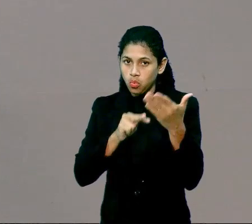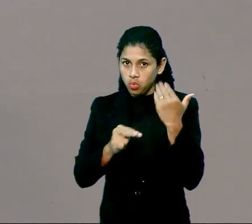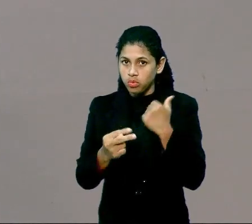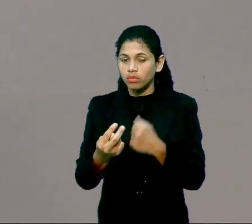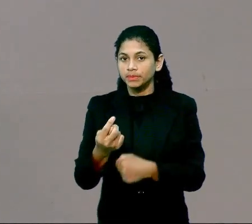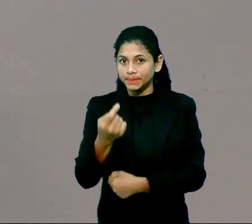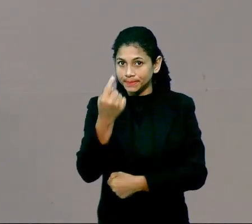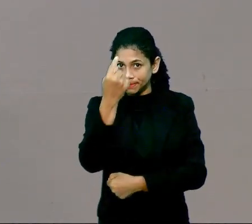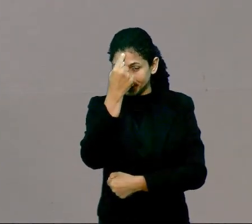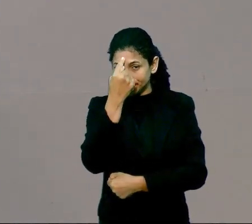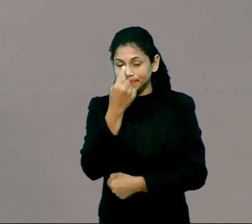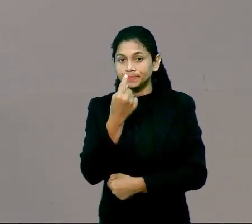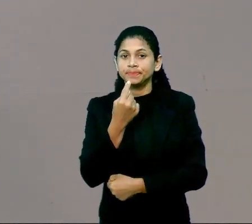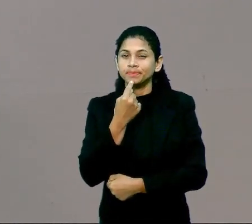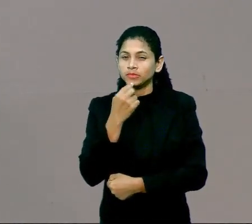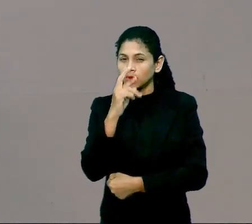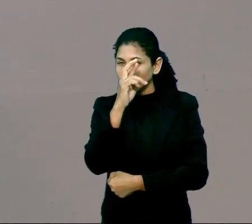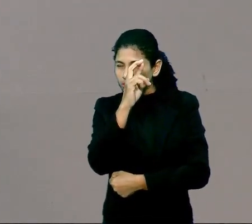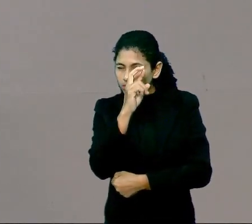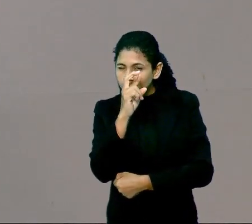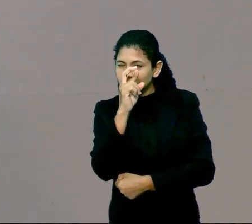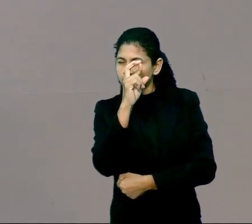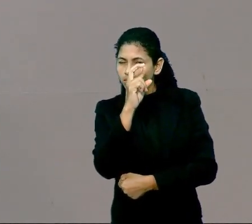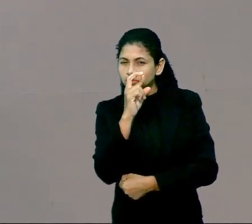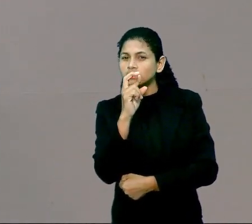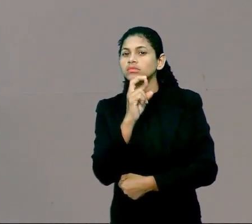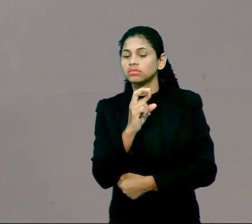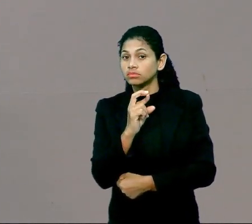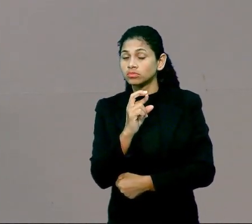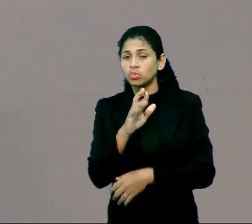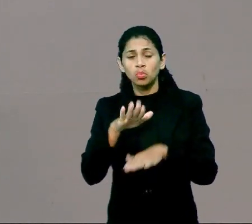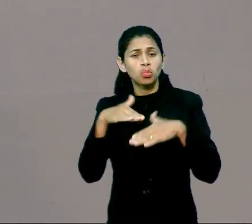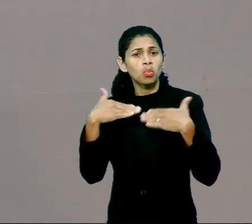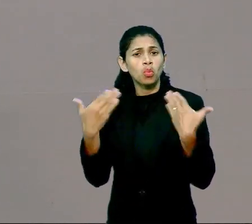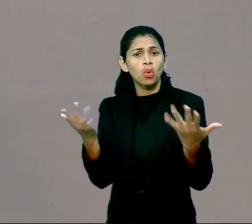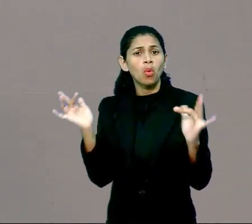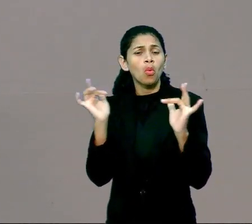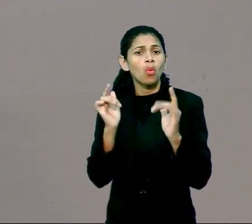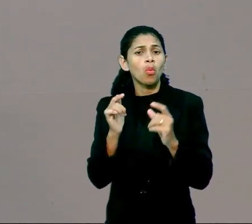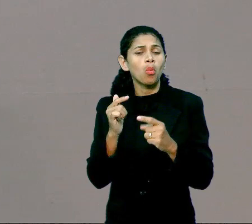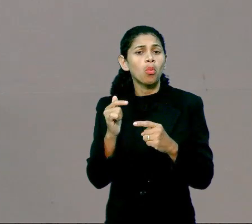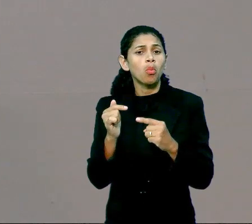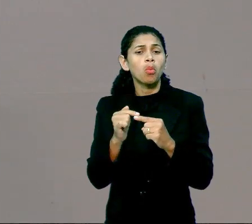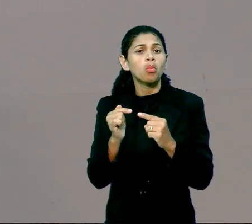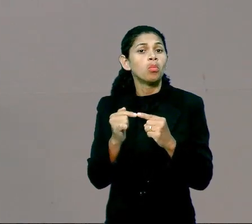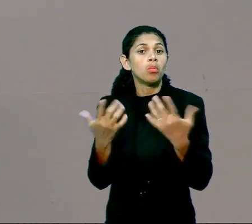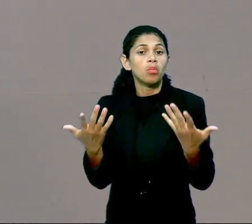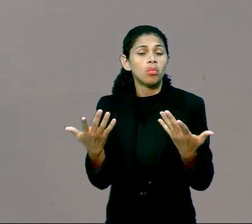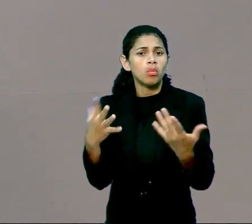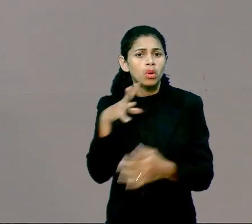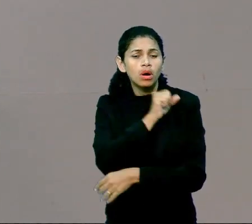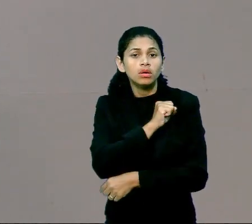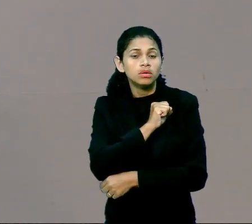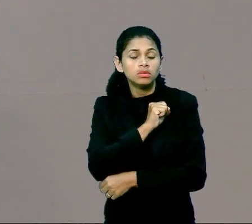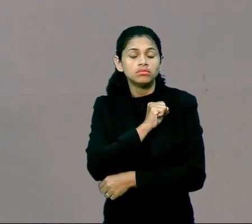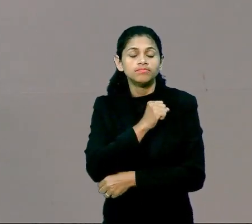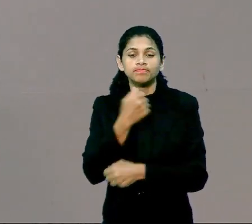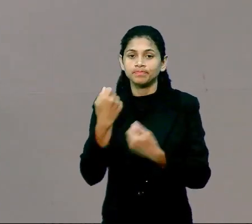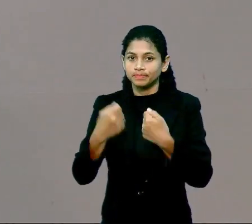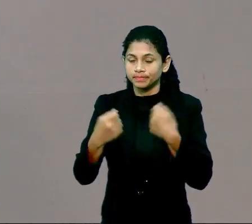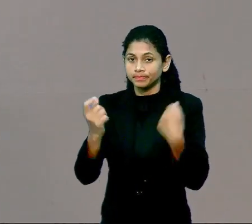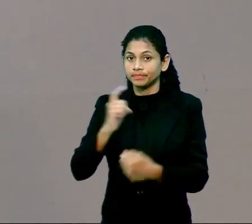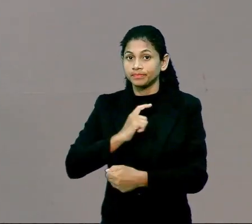esse direcionamento. Imagem, você olha e tipo, qual a associação rápida? Para cá, você vai precisar ter o quê? Percepção de